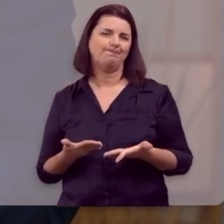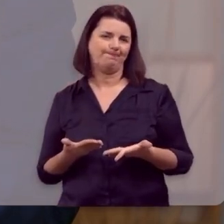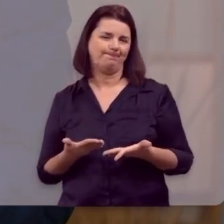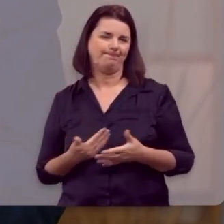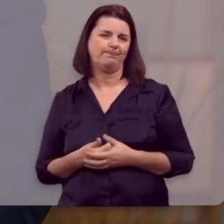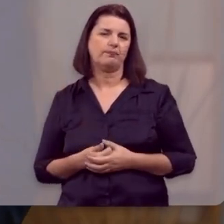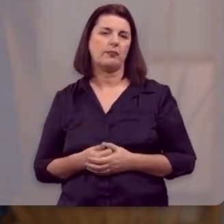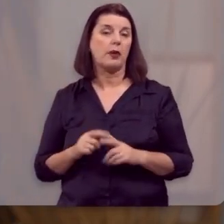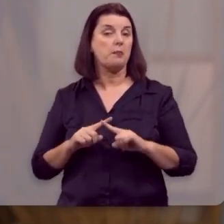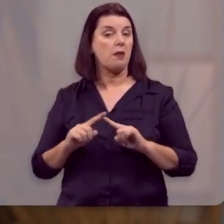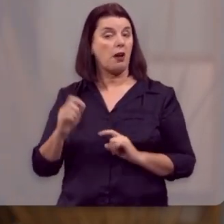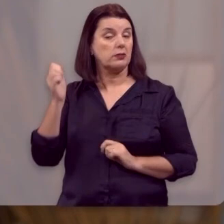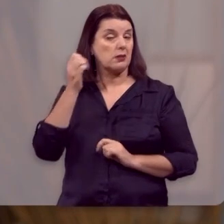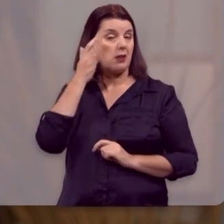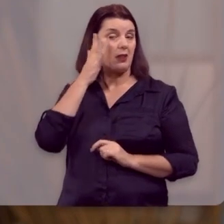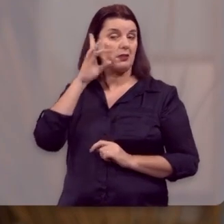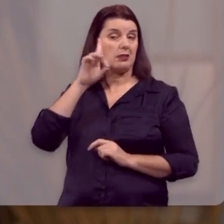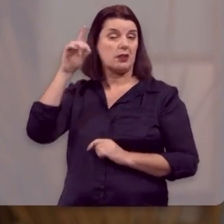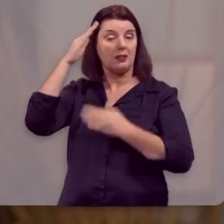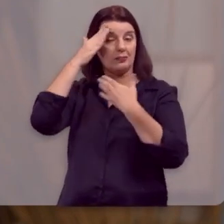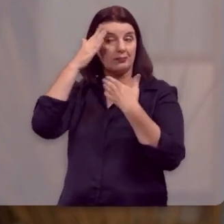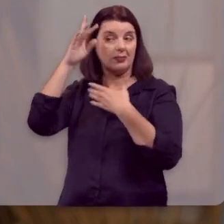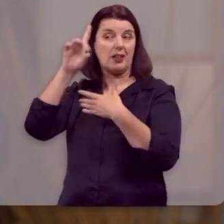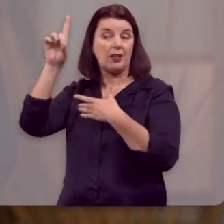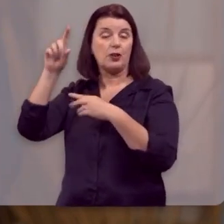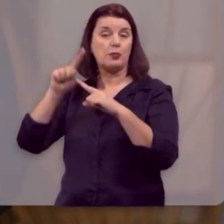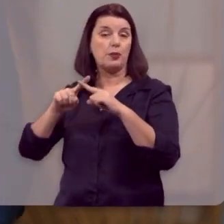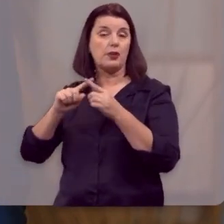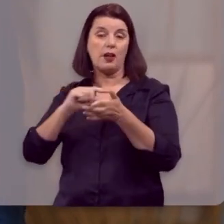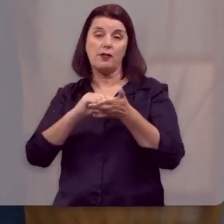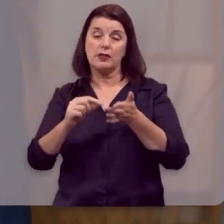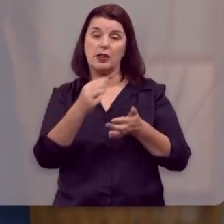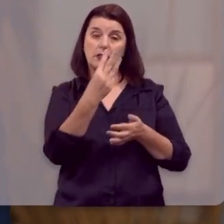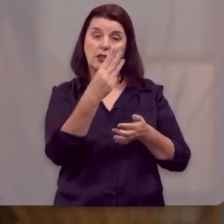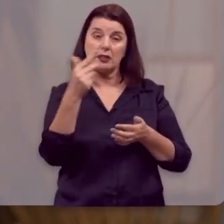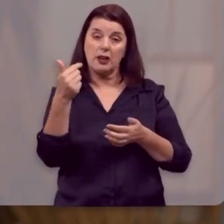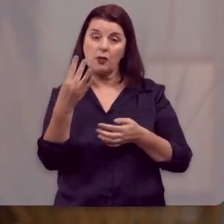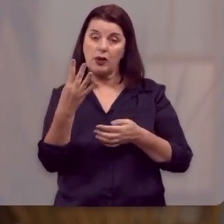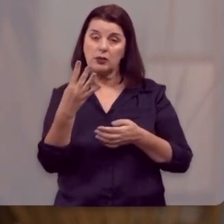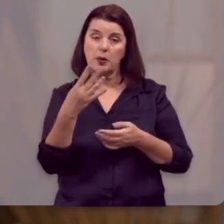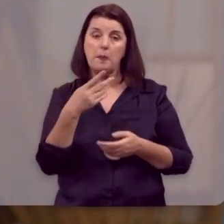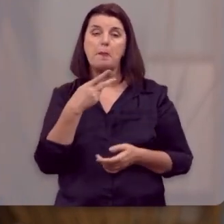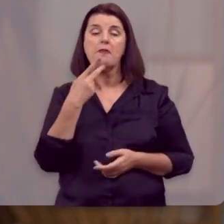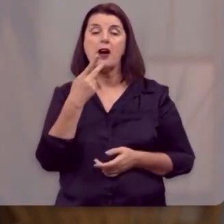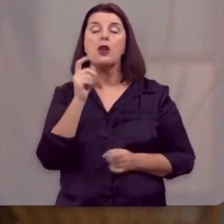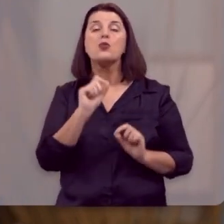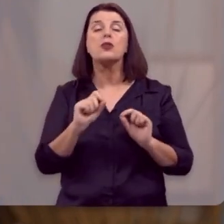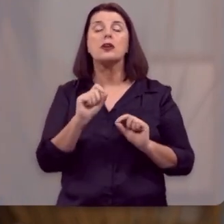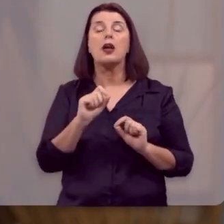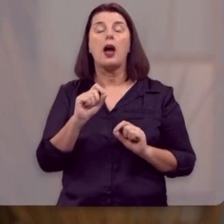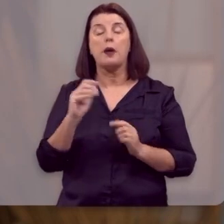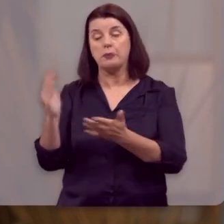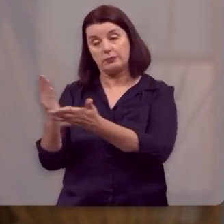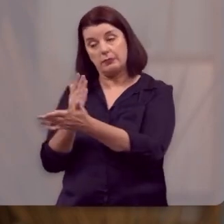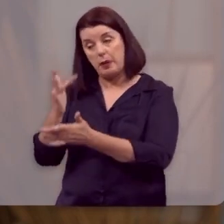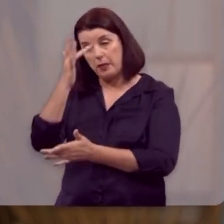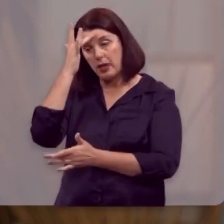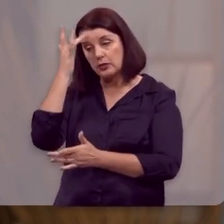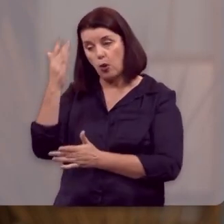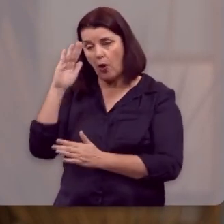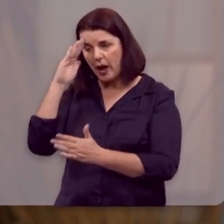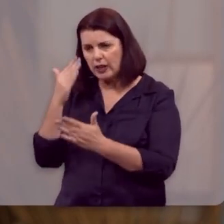amanhã. Mas graças a Deus, porque o versículo 34 diz que alguns creram e se agregaram a